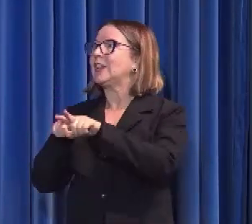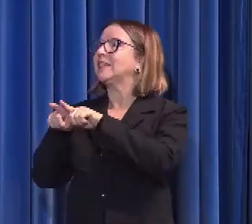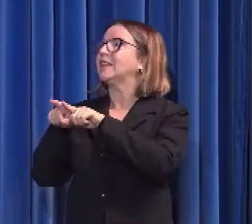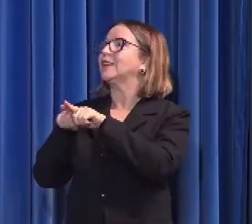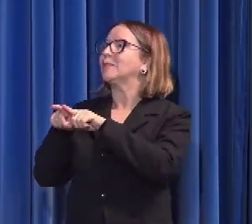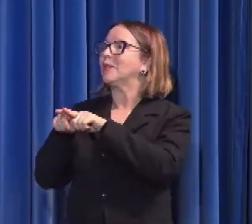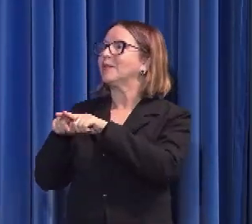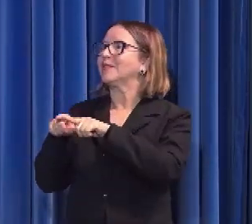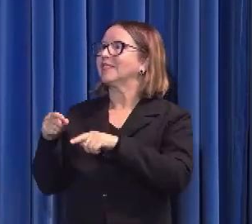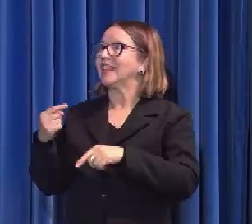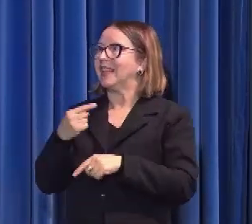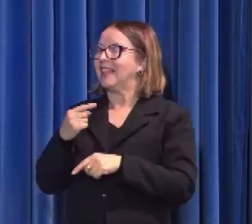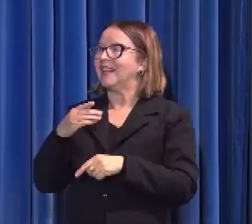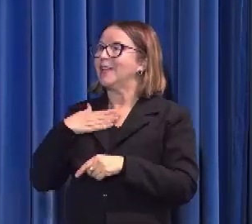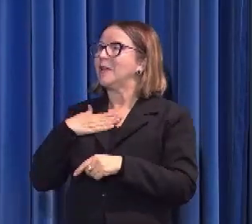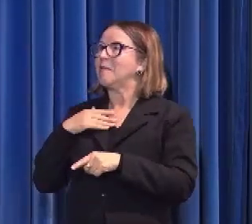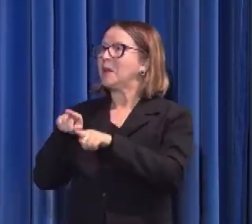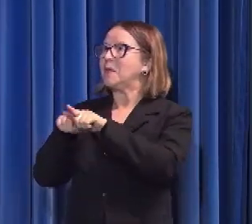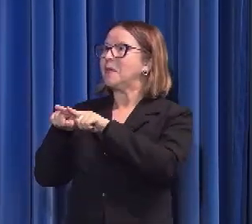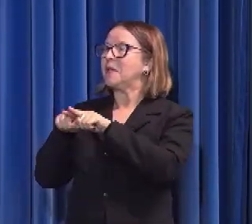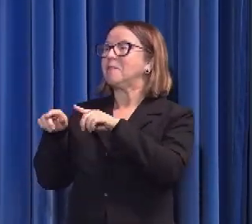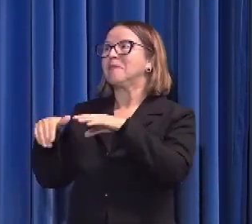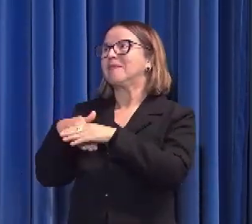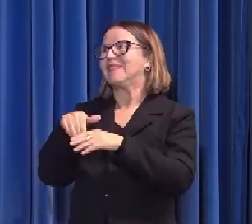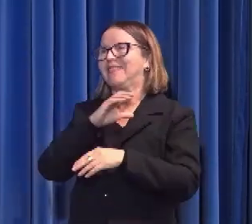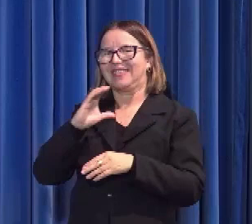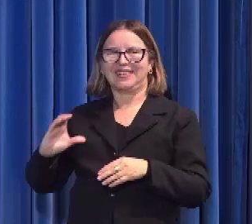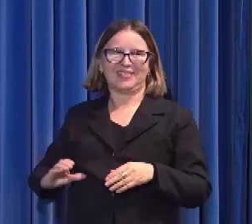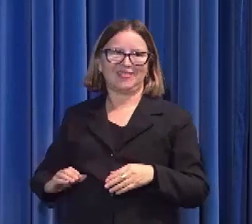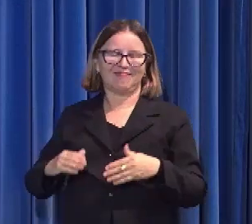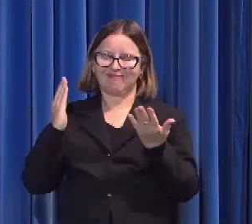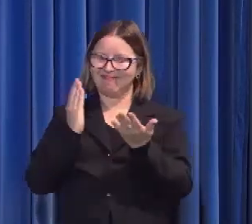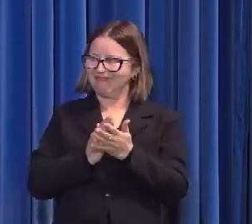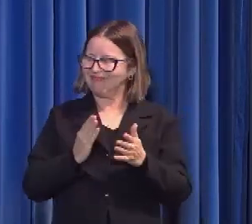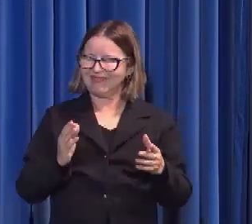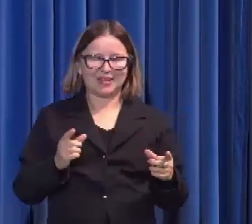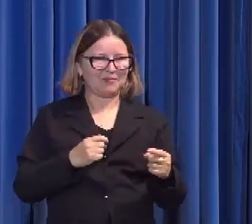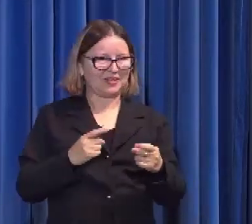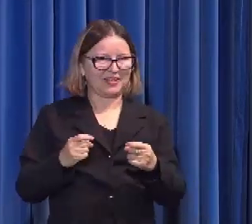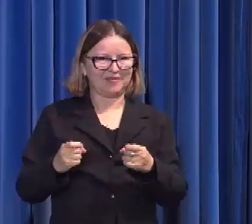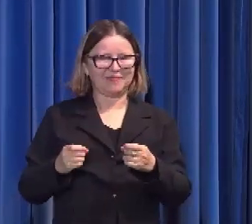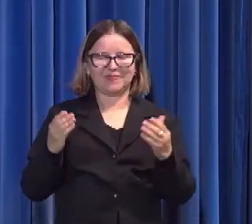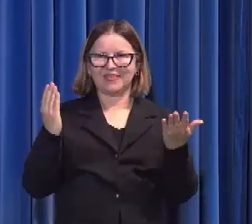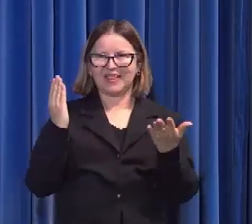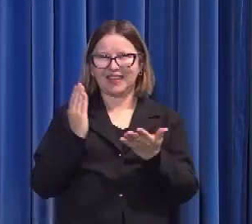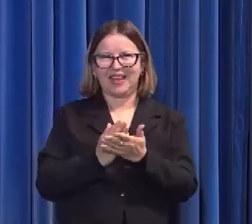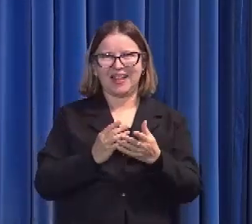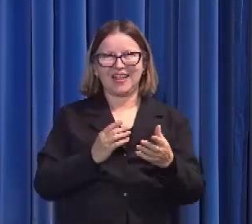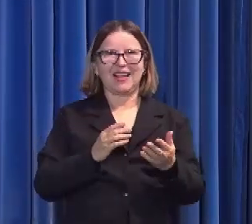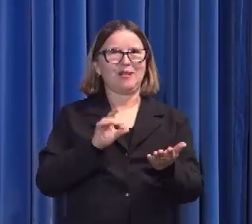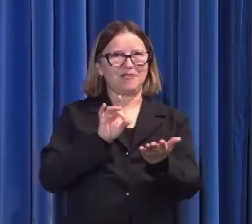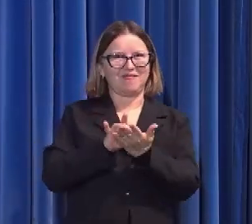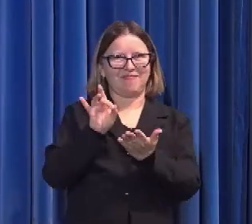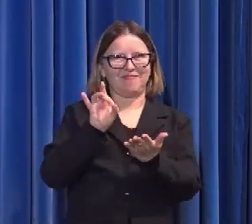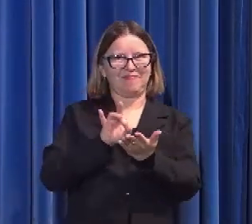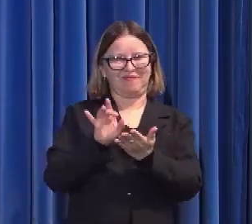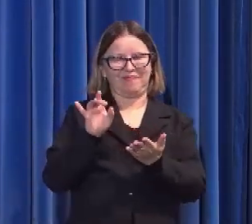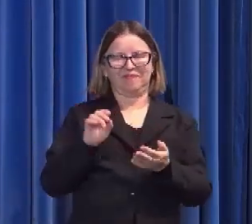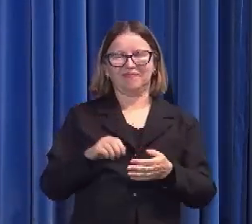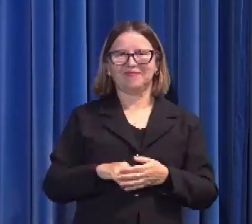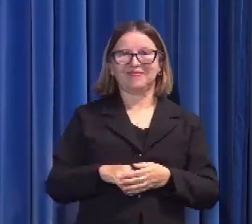e ele é meu irmão em Cristo acabou a guerra o capô inimizade e